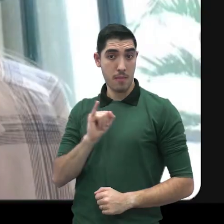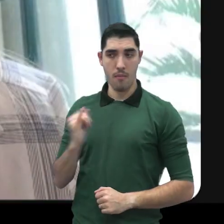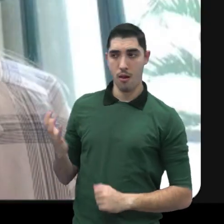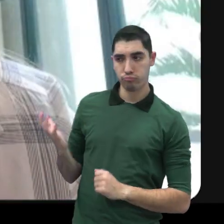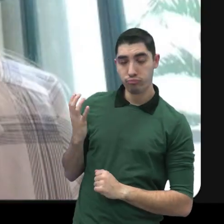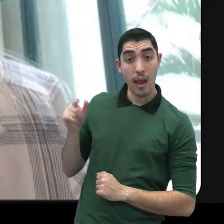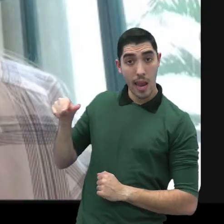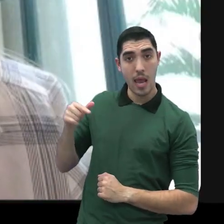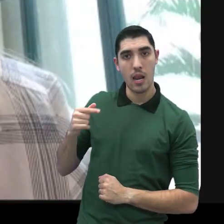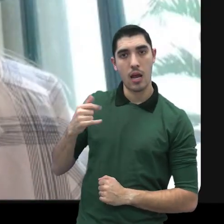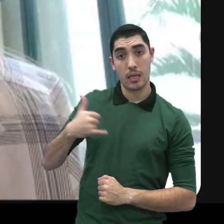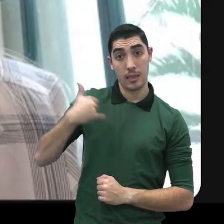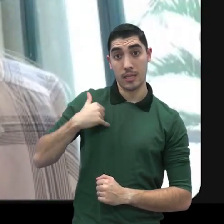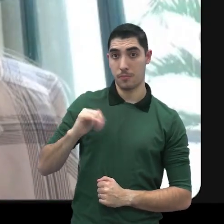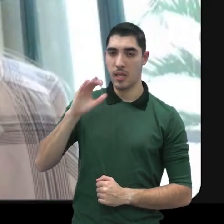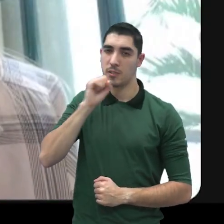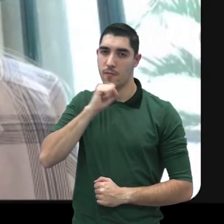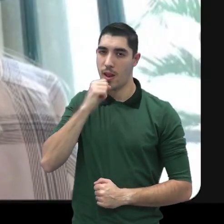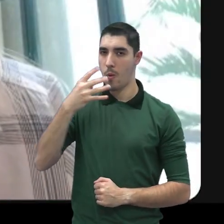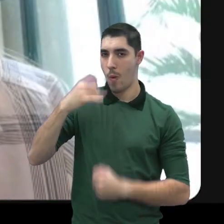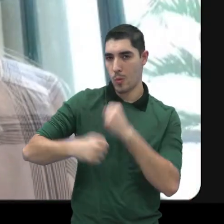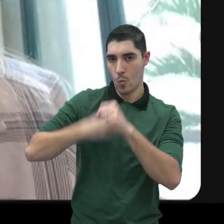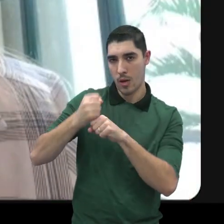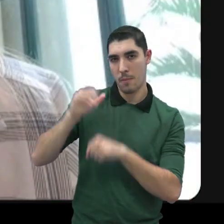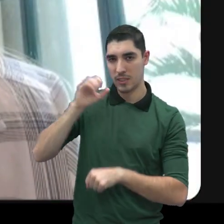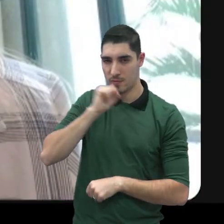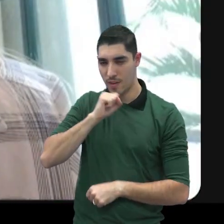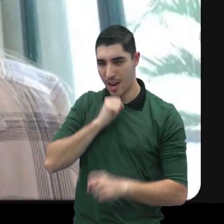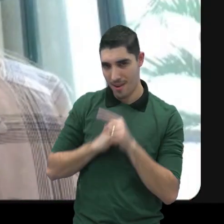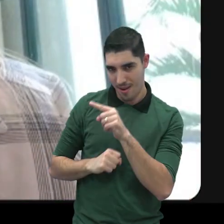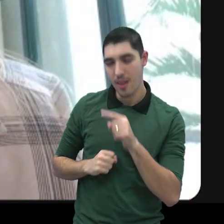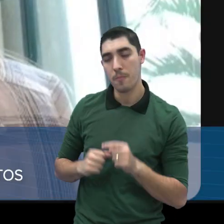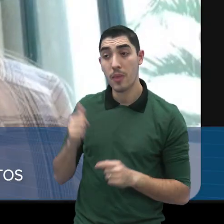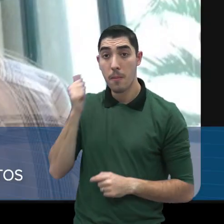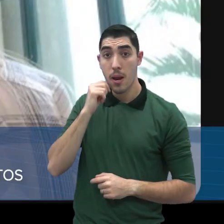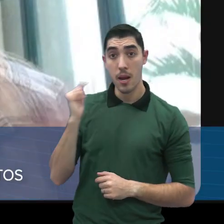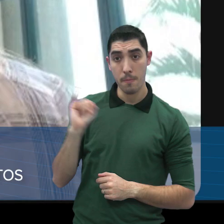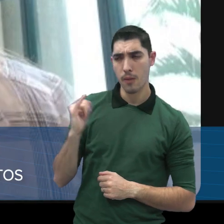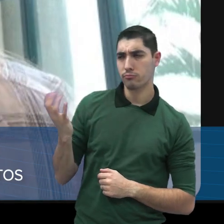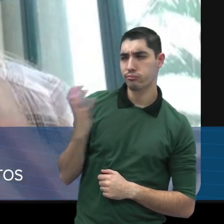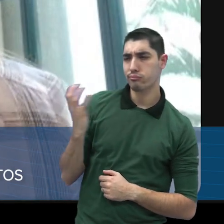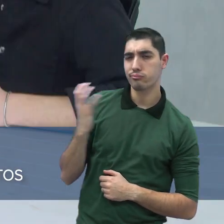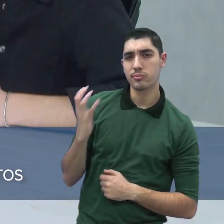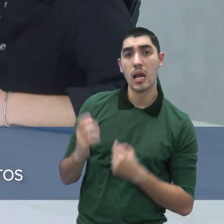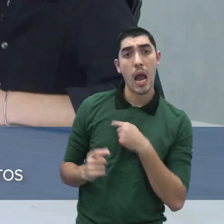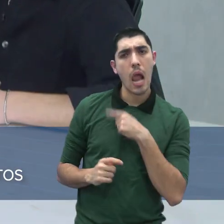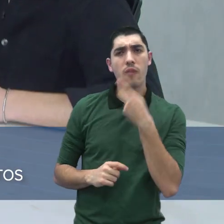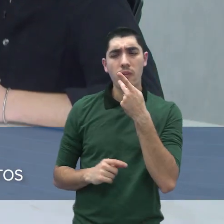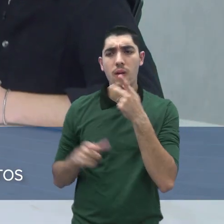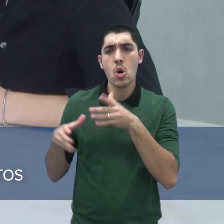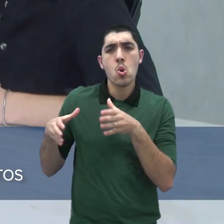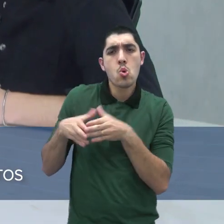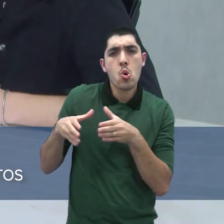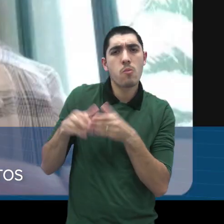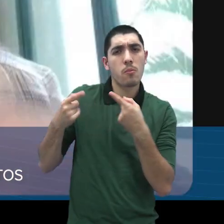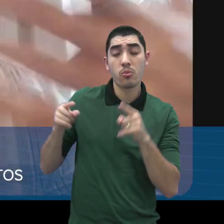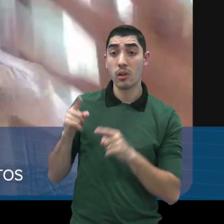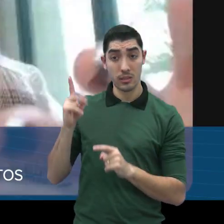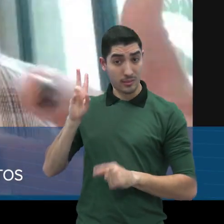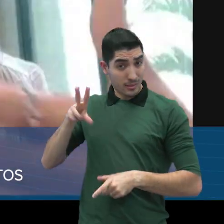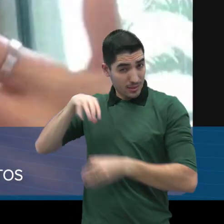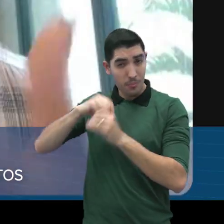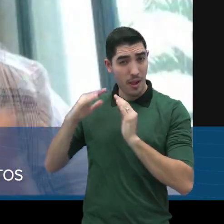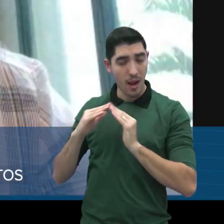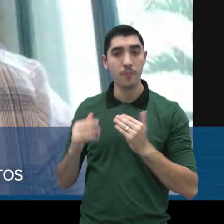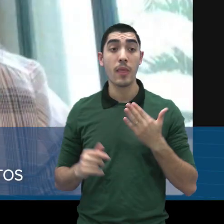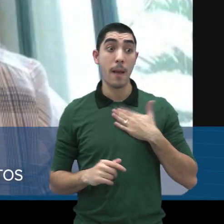ela é 4 anos mais velha do que eu. E eu lembro que ela começou a falar sobre essa banda em casa. Minha